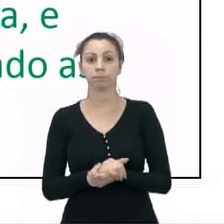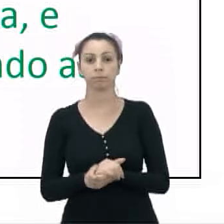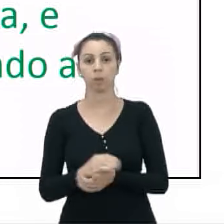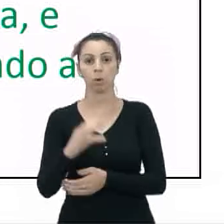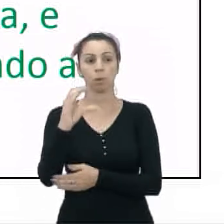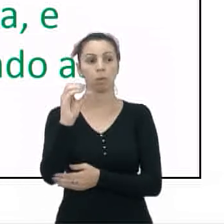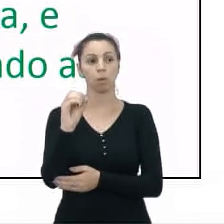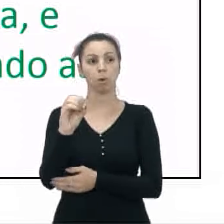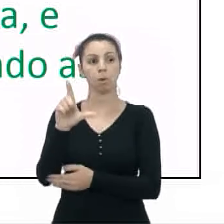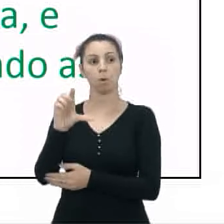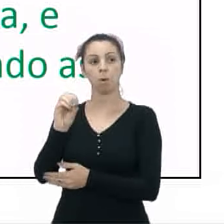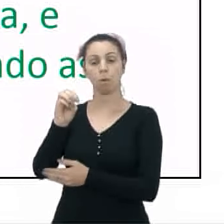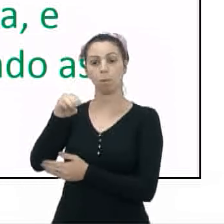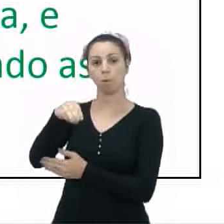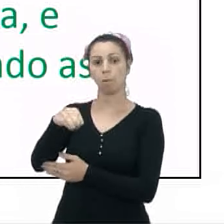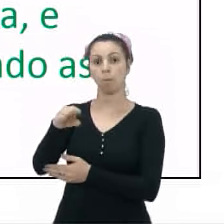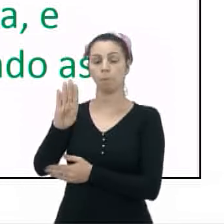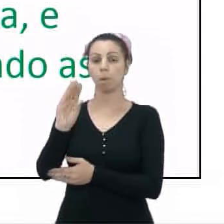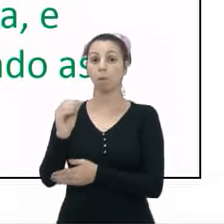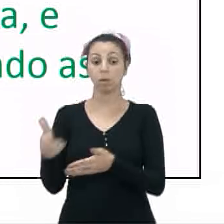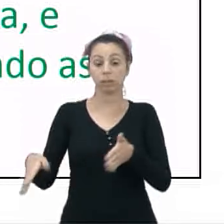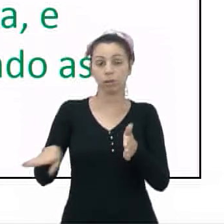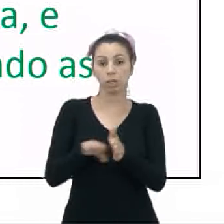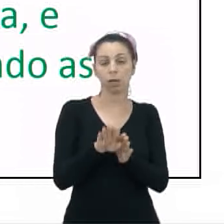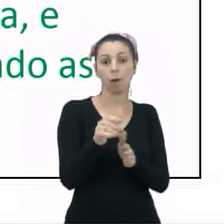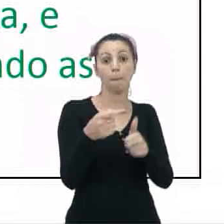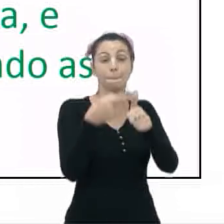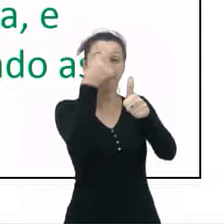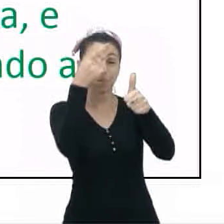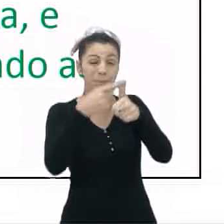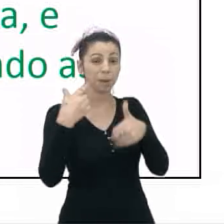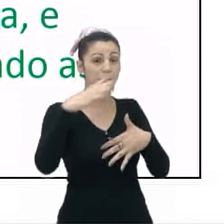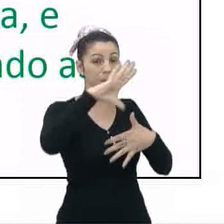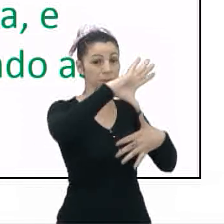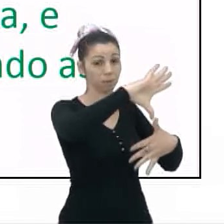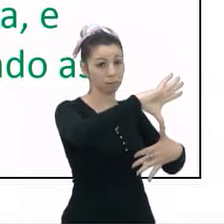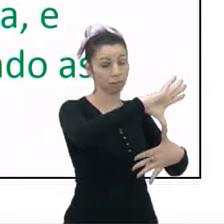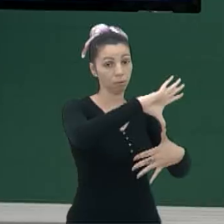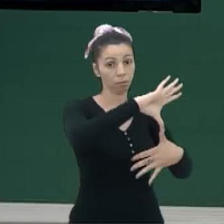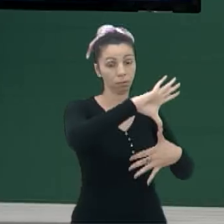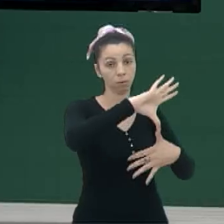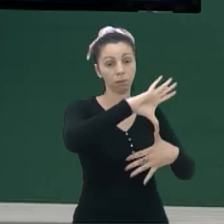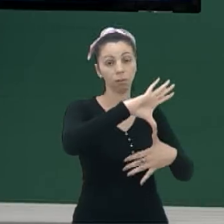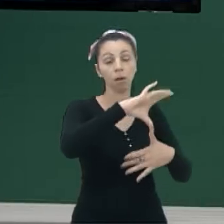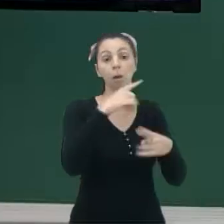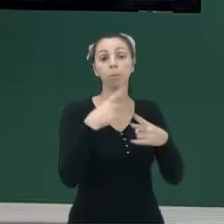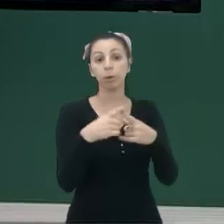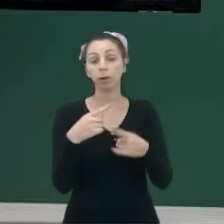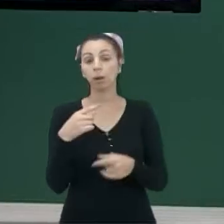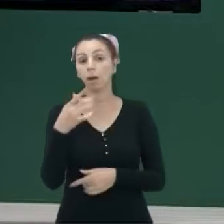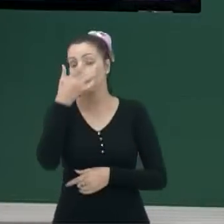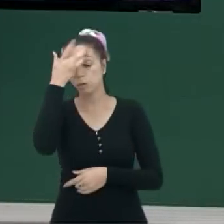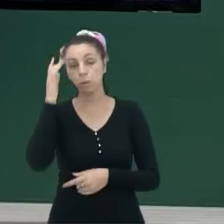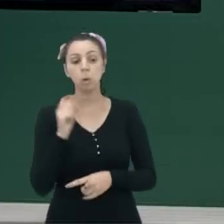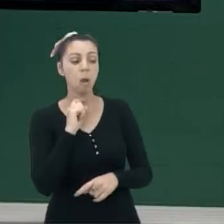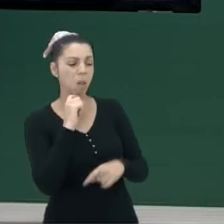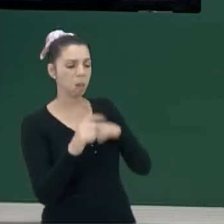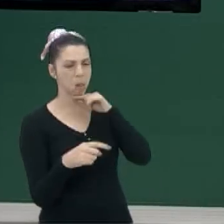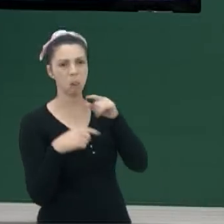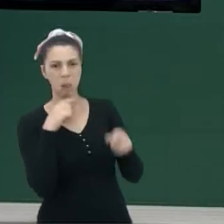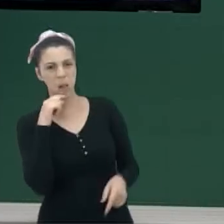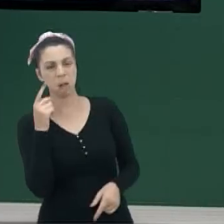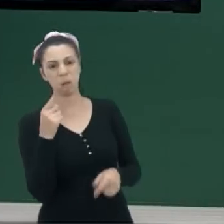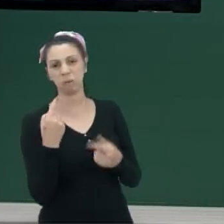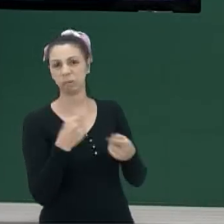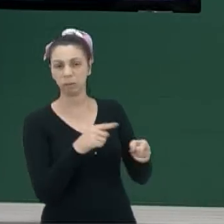Colombo como o primeiro a chegar à América ser bem tardia. Tá? As pessoas duvidaram, depois quando ele voltou para a Europa, que realmente